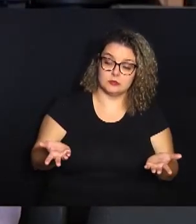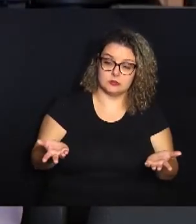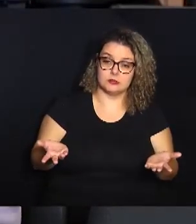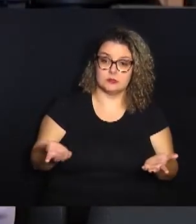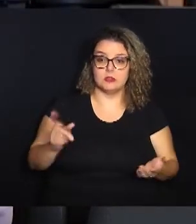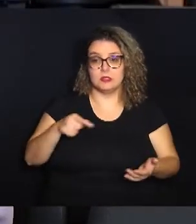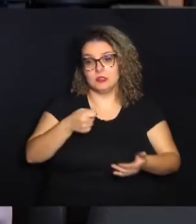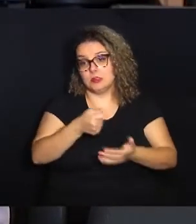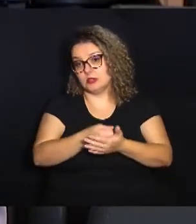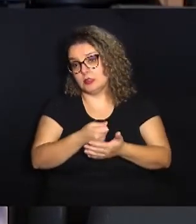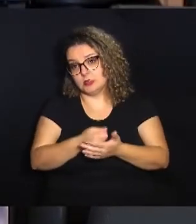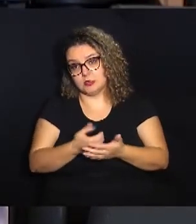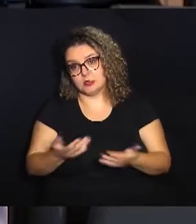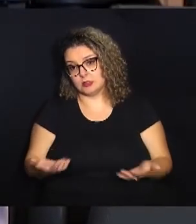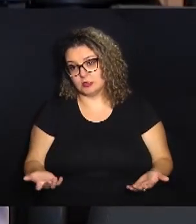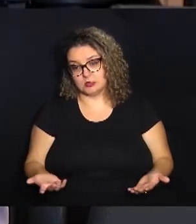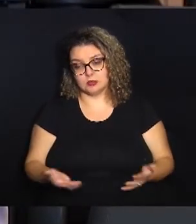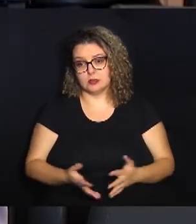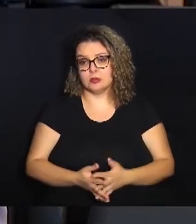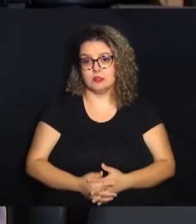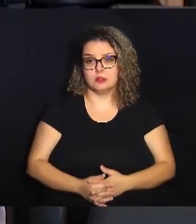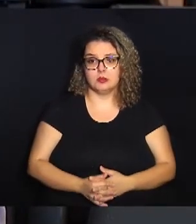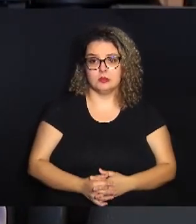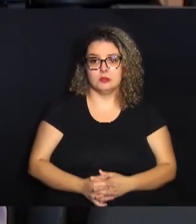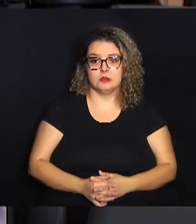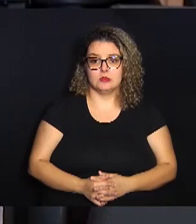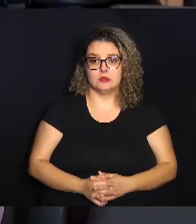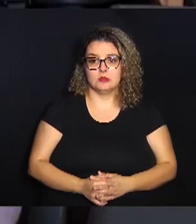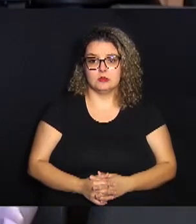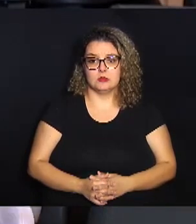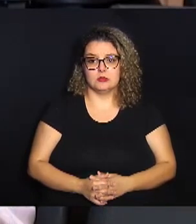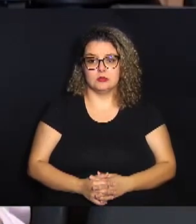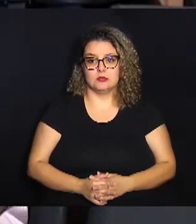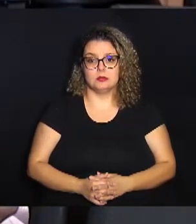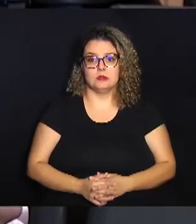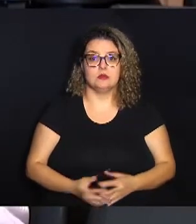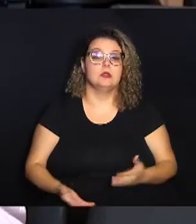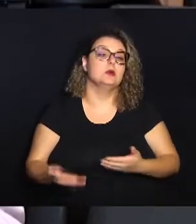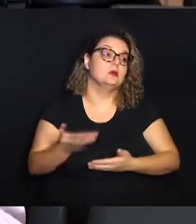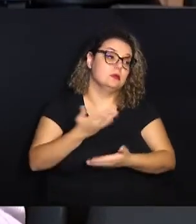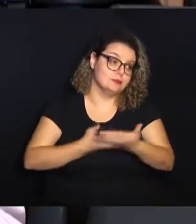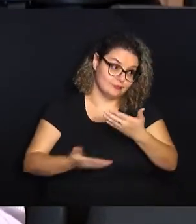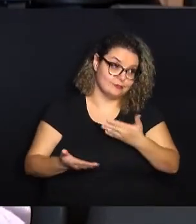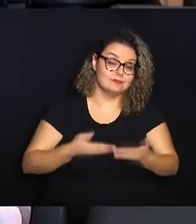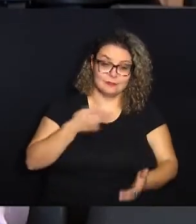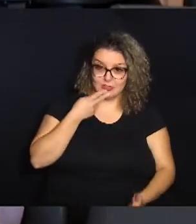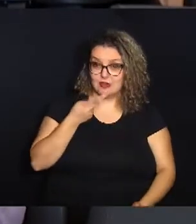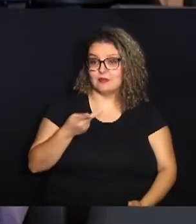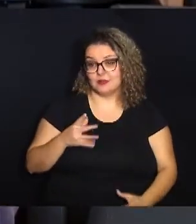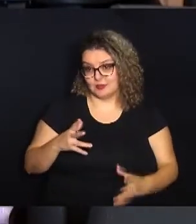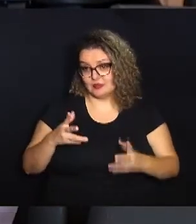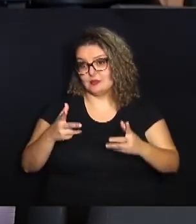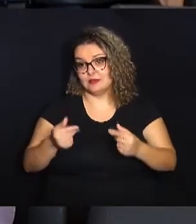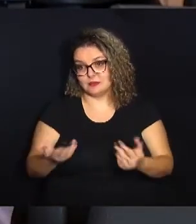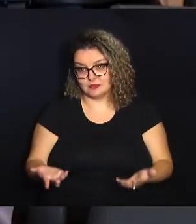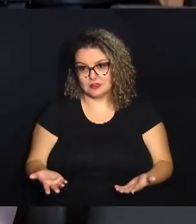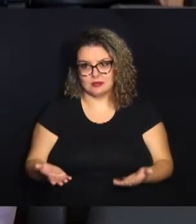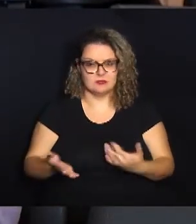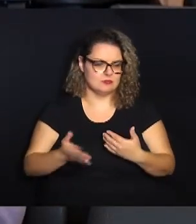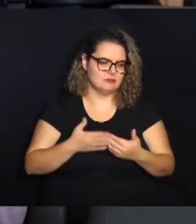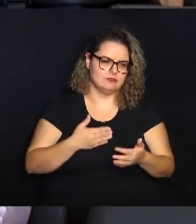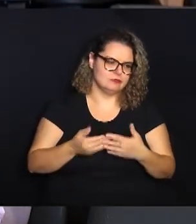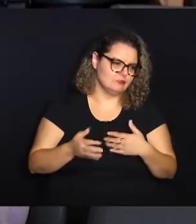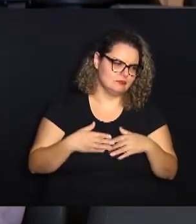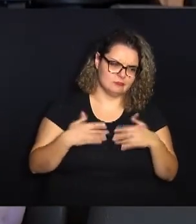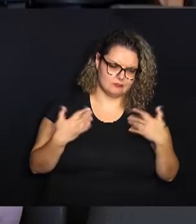a obrigação é, é compartilhada, vamos dizer assim, entre todos, independente